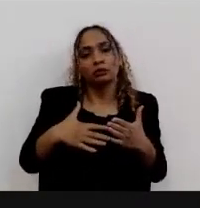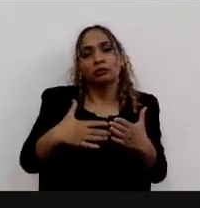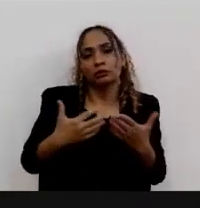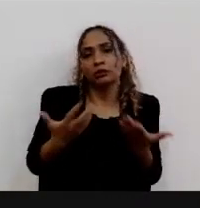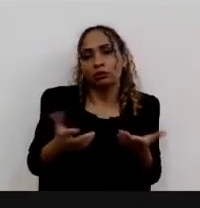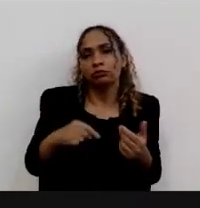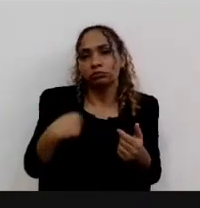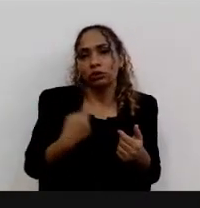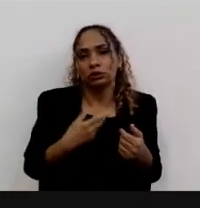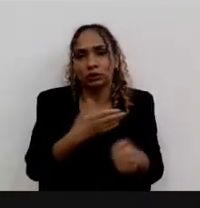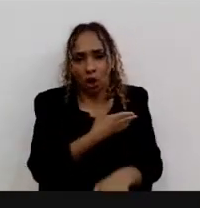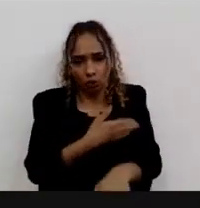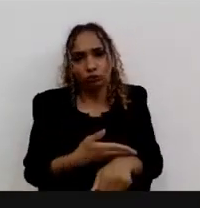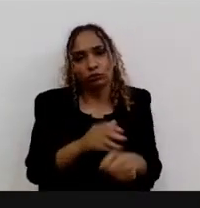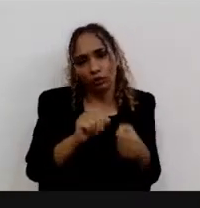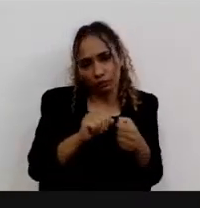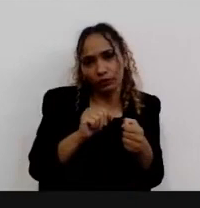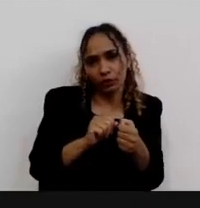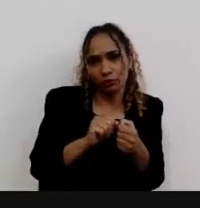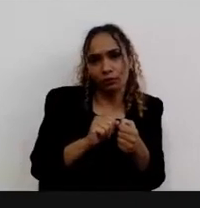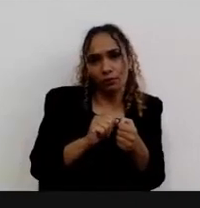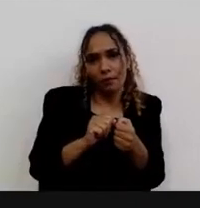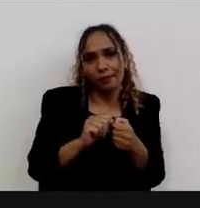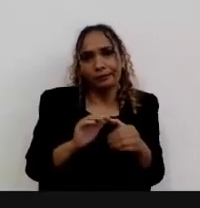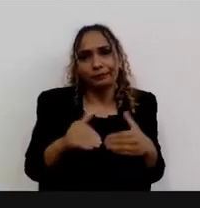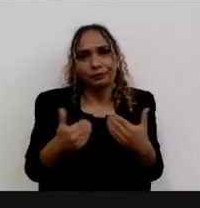acostumados a fazer. Então, né,